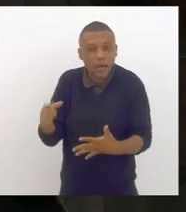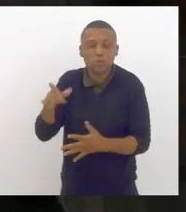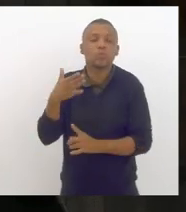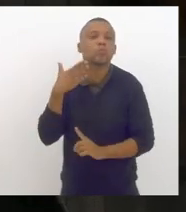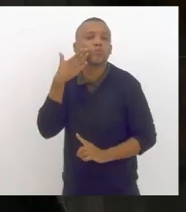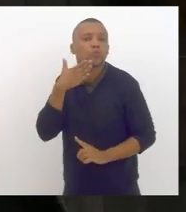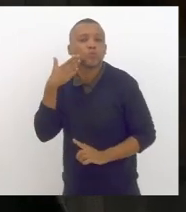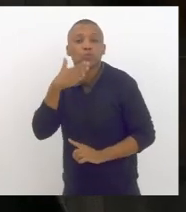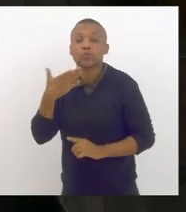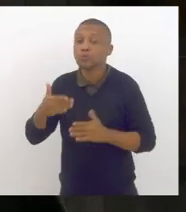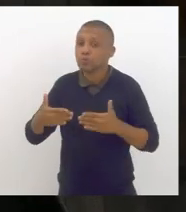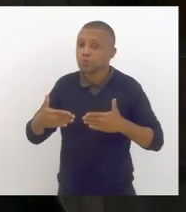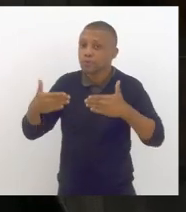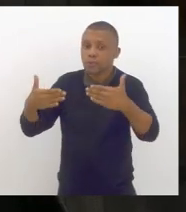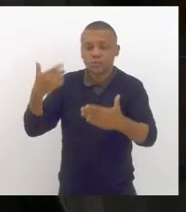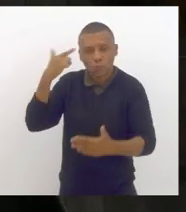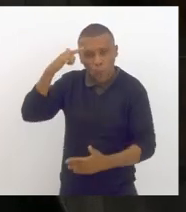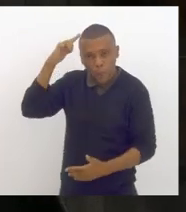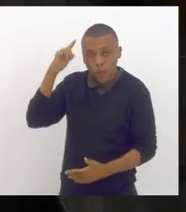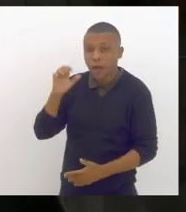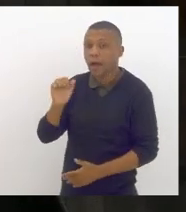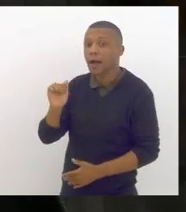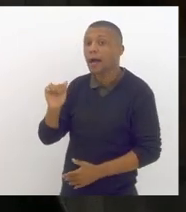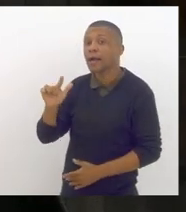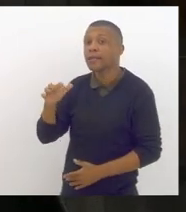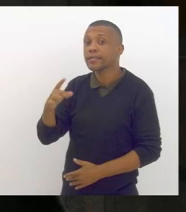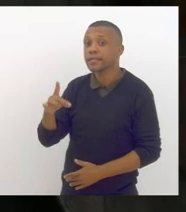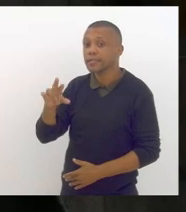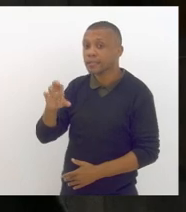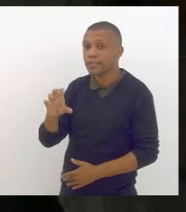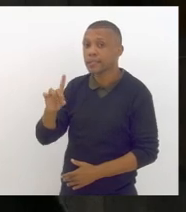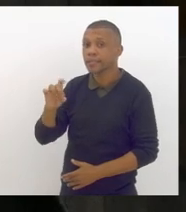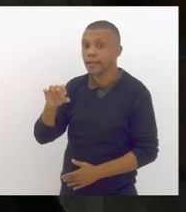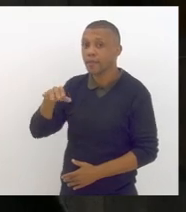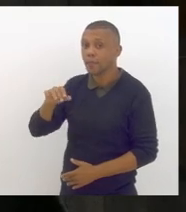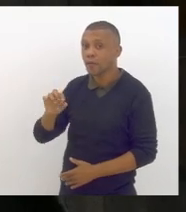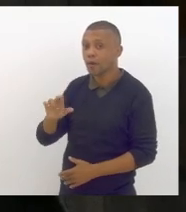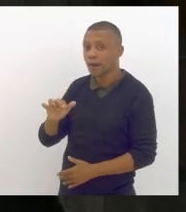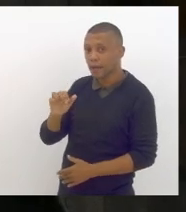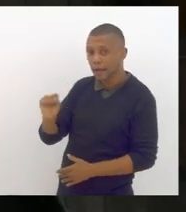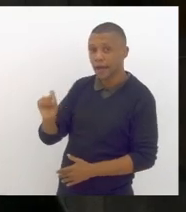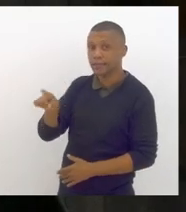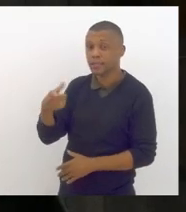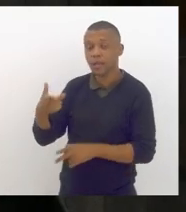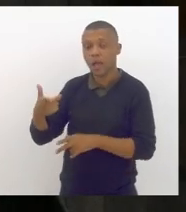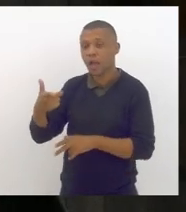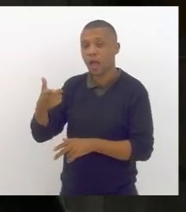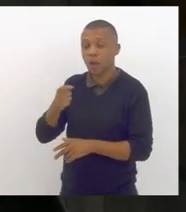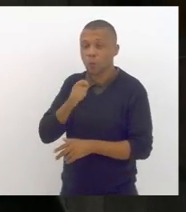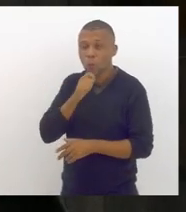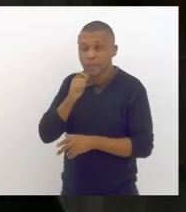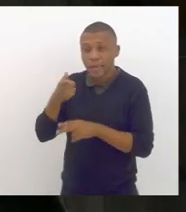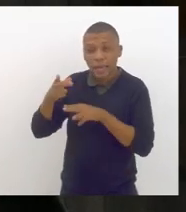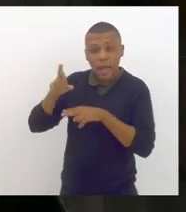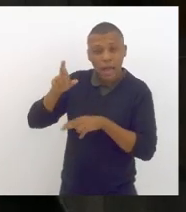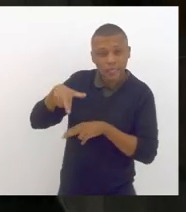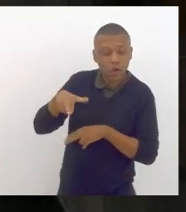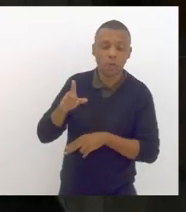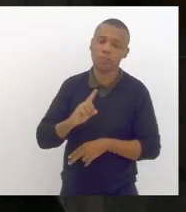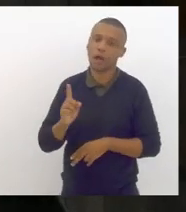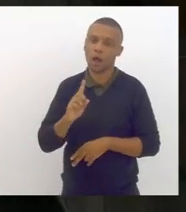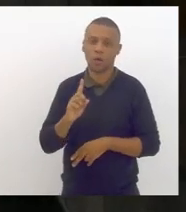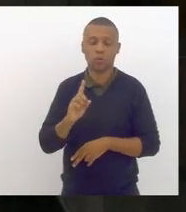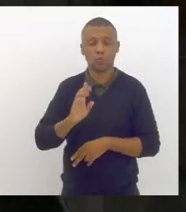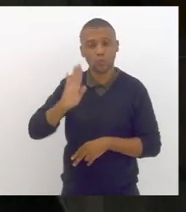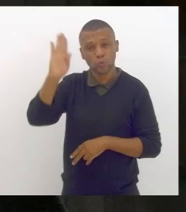discurso do Ministro Alexandre de Moraes e não e não é sem razão que a gente faz em